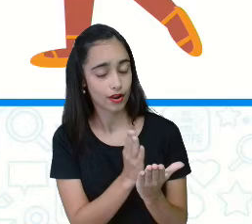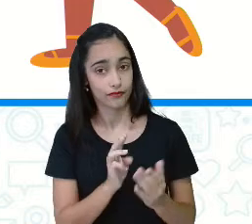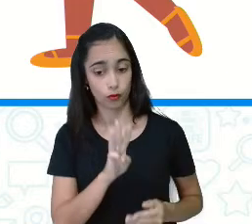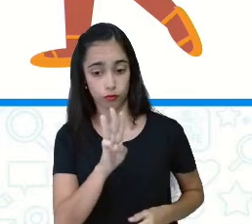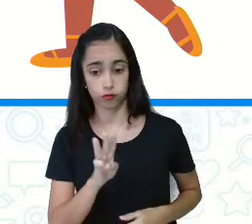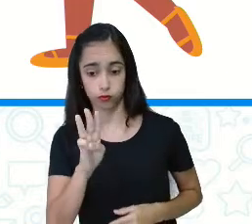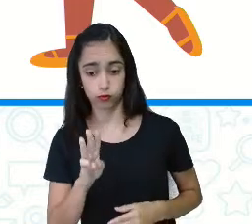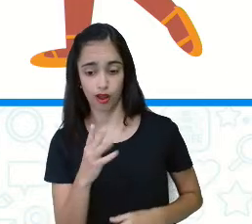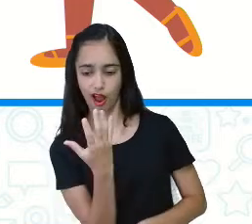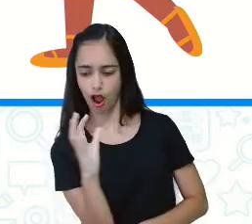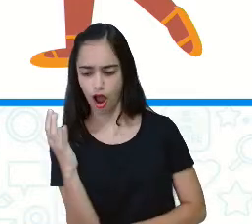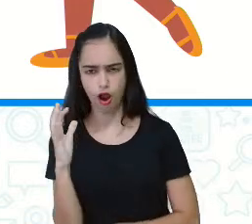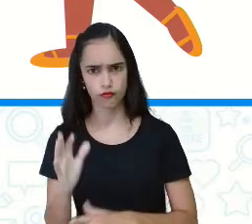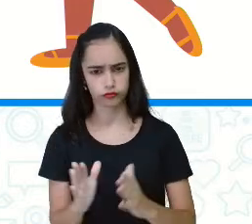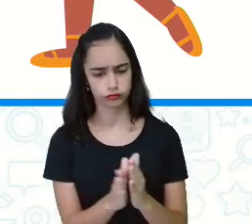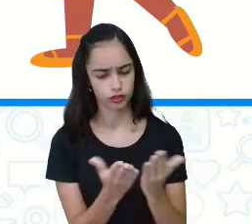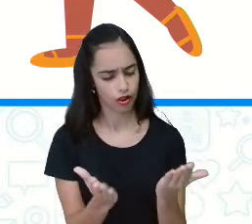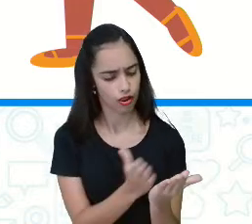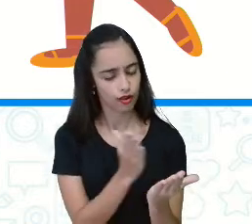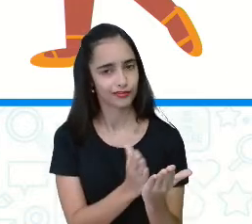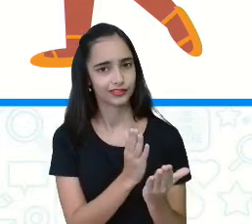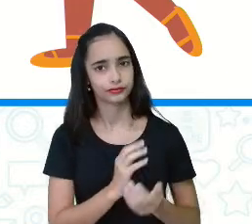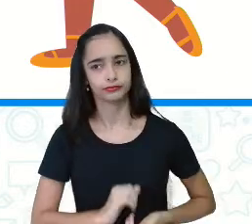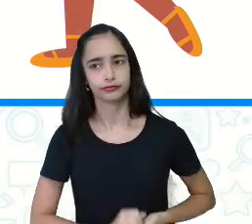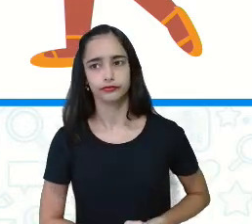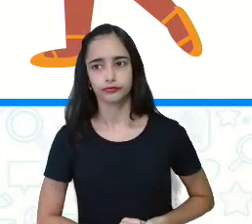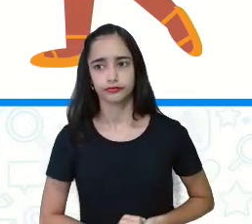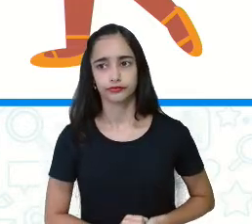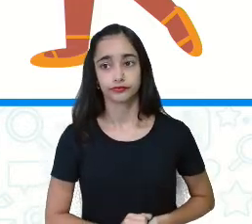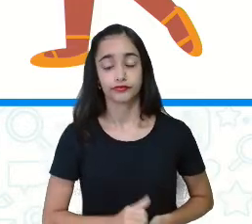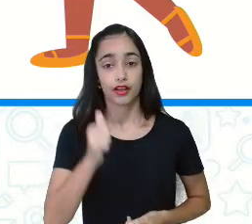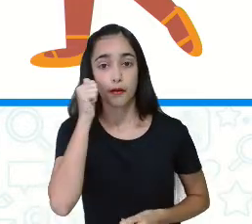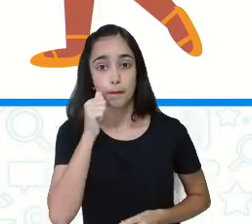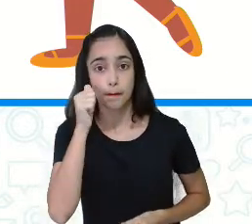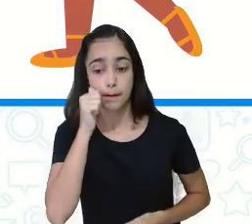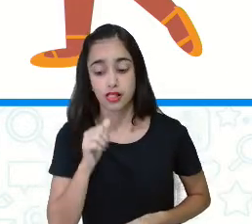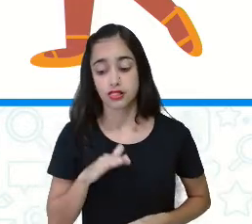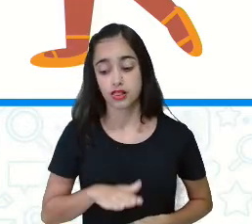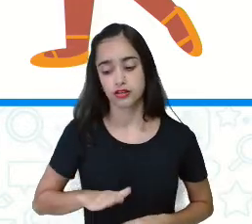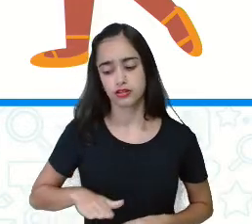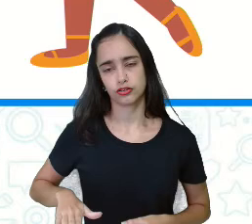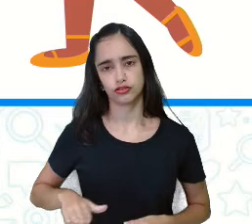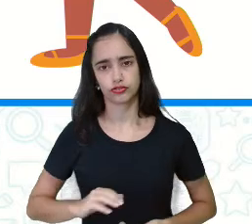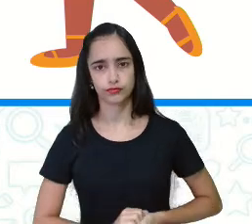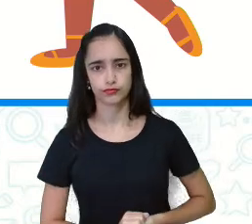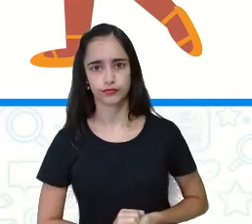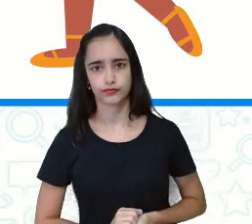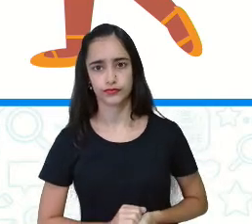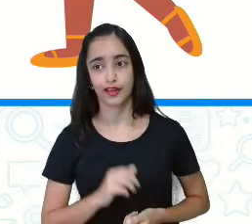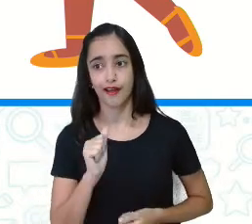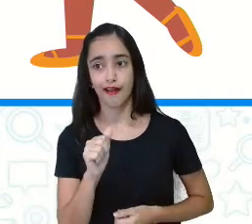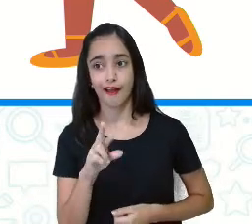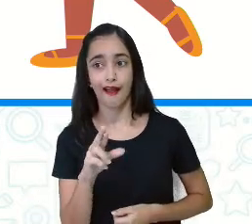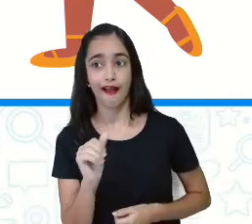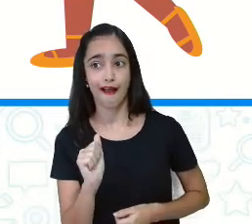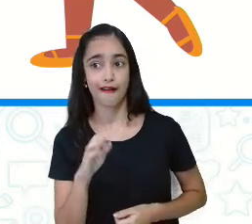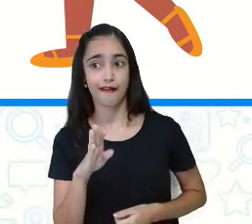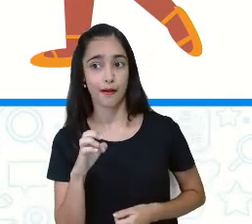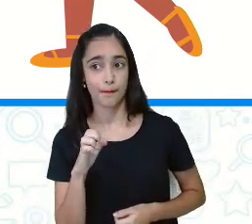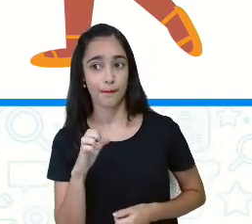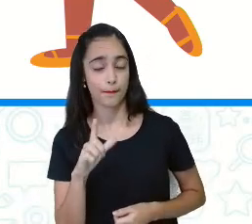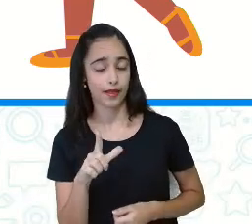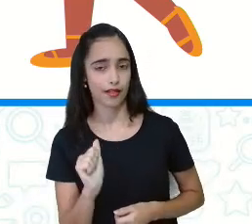livros, esse poema de Cecília Meirelles. As meninas. Arabella